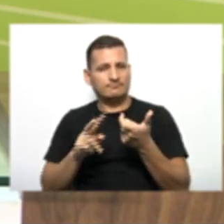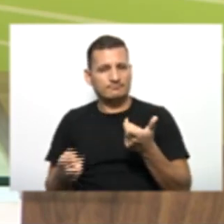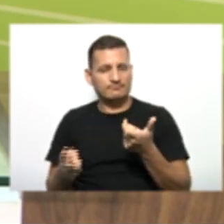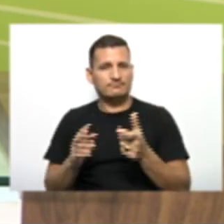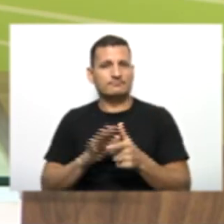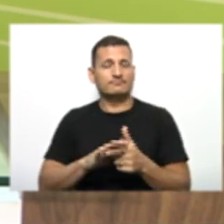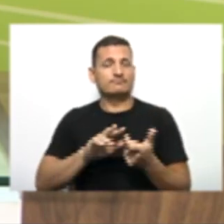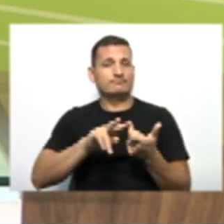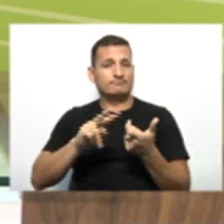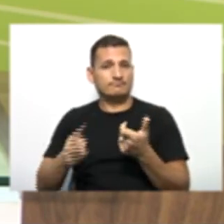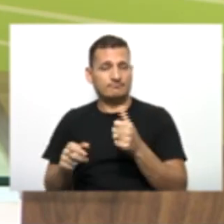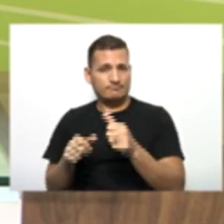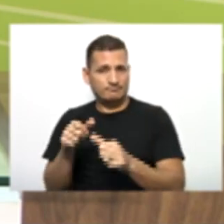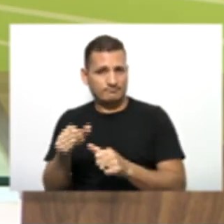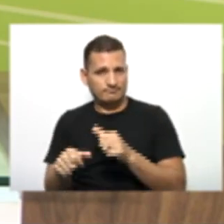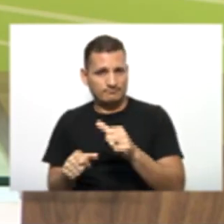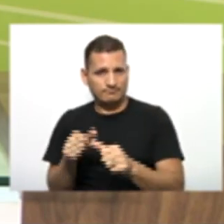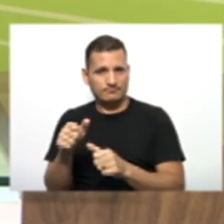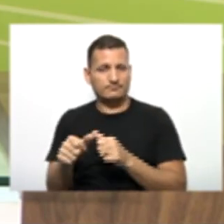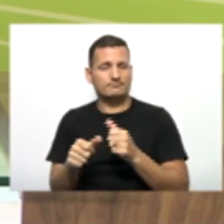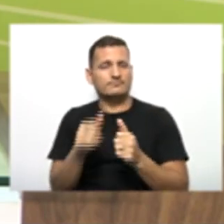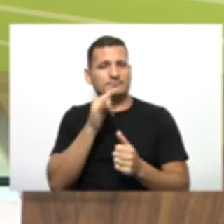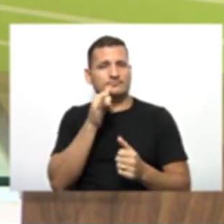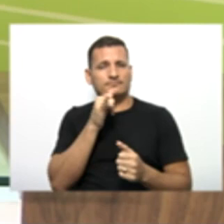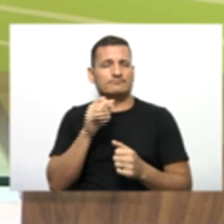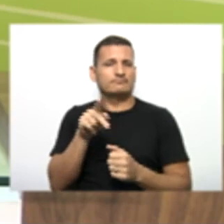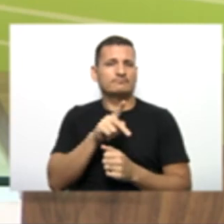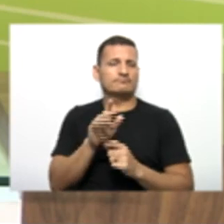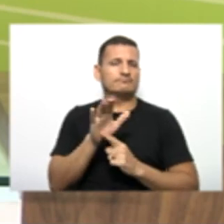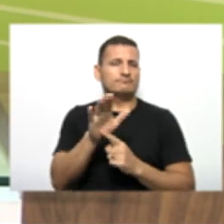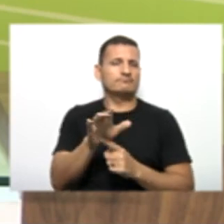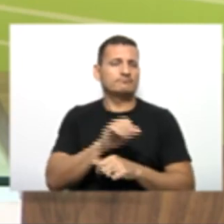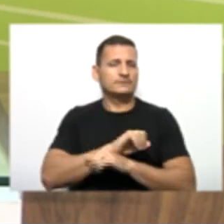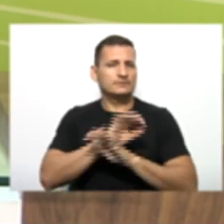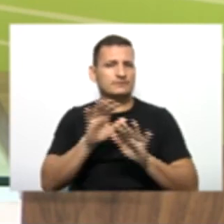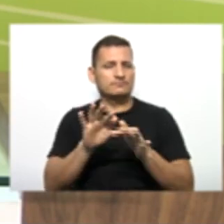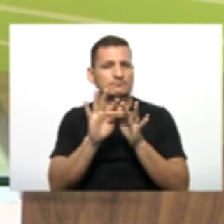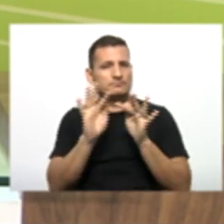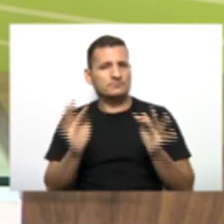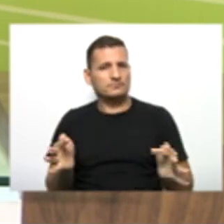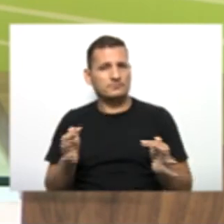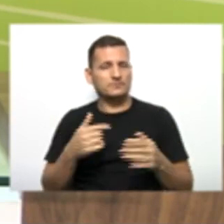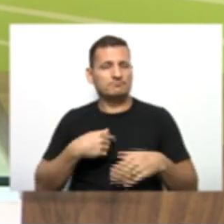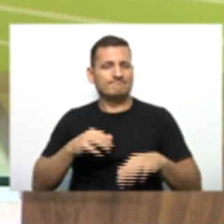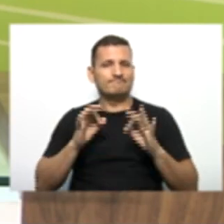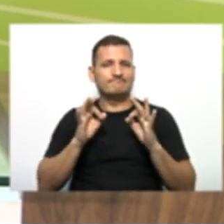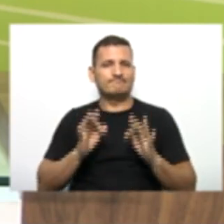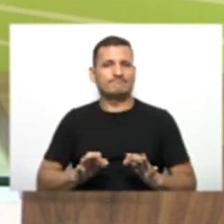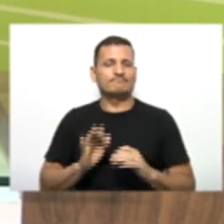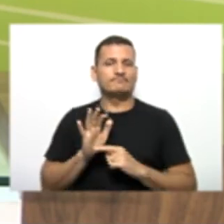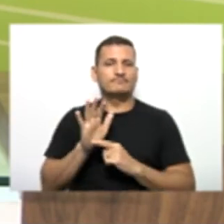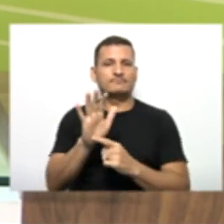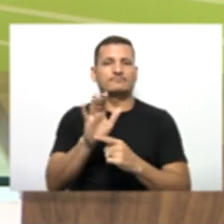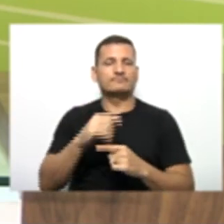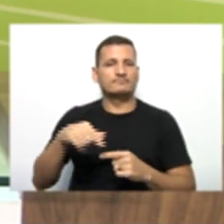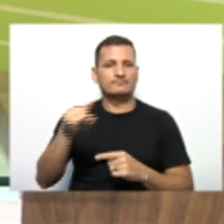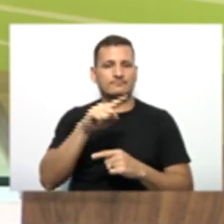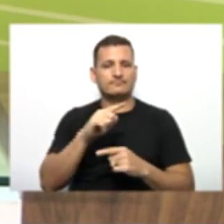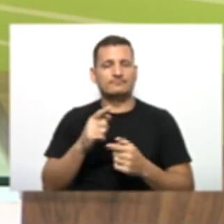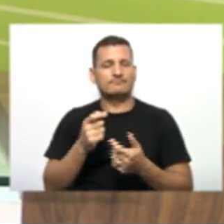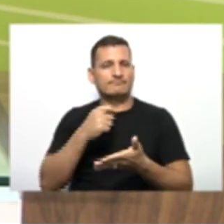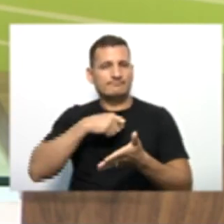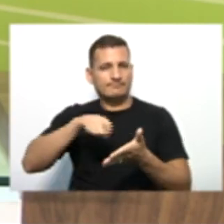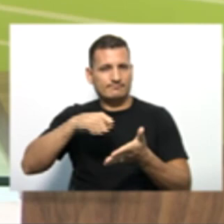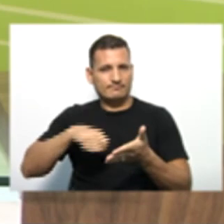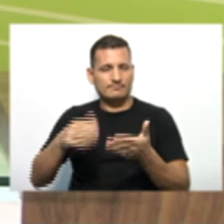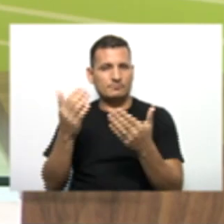do polimorfismo. Os exemplos que ele mostrou aqui foi bem claro, bem simples e com certeza eu sei que vai ajudar vocês na